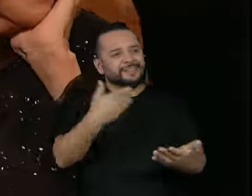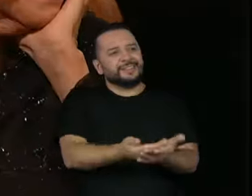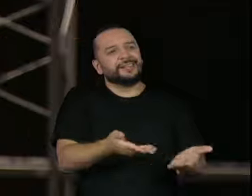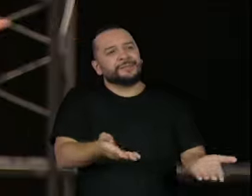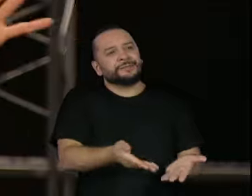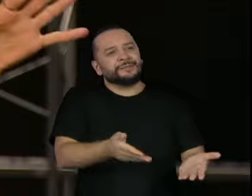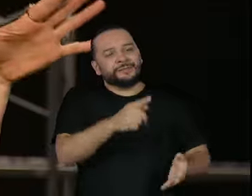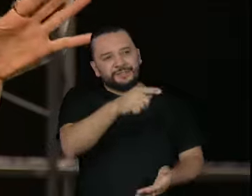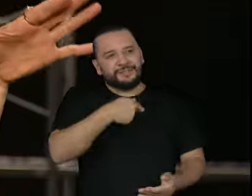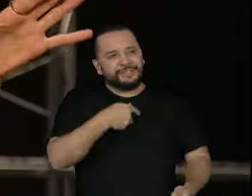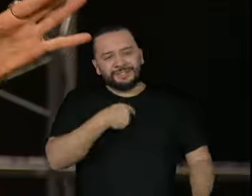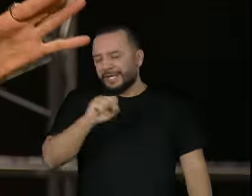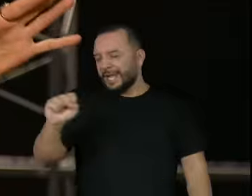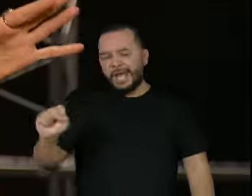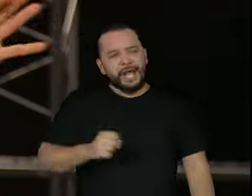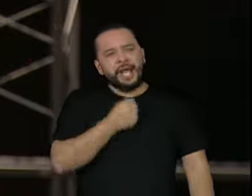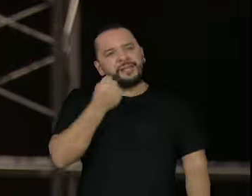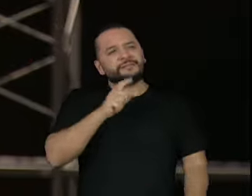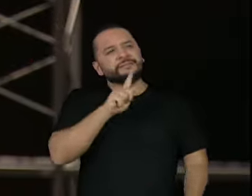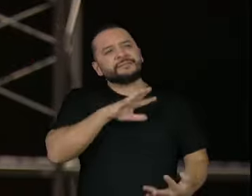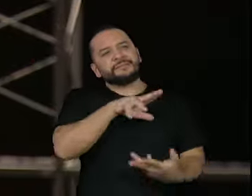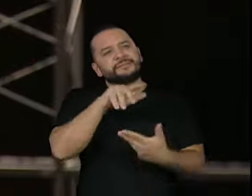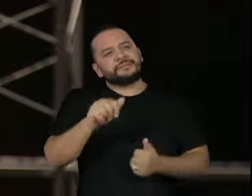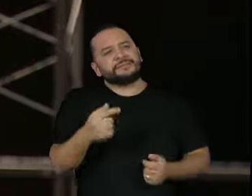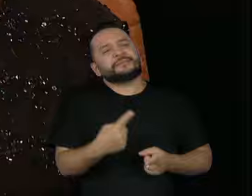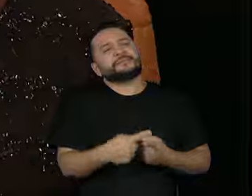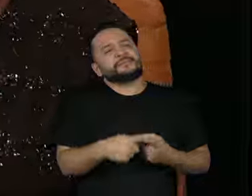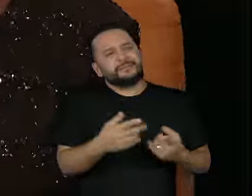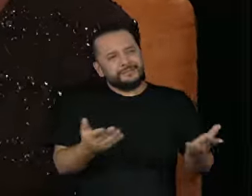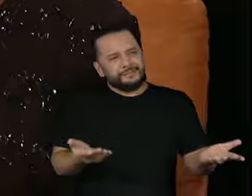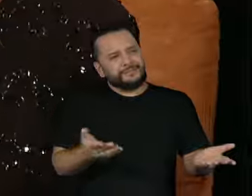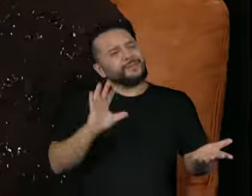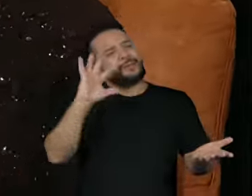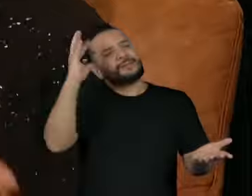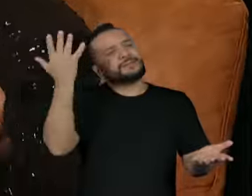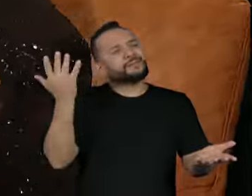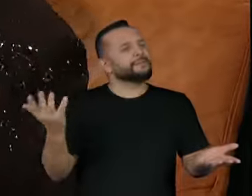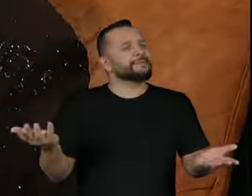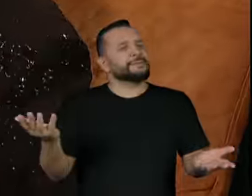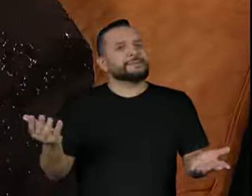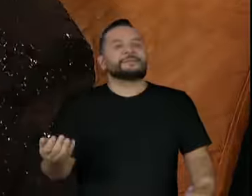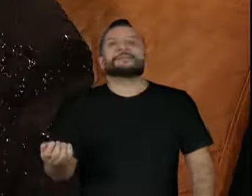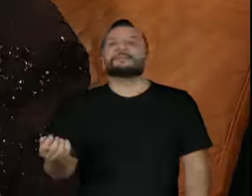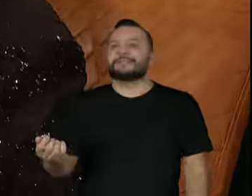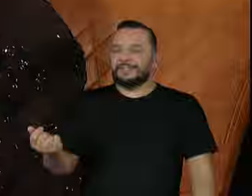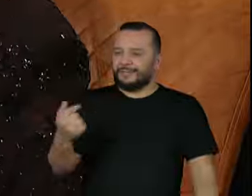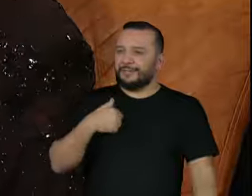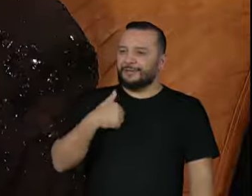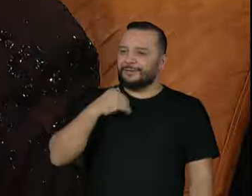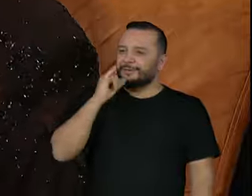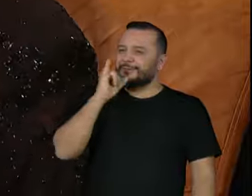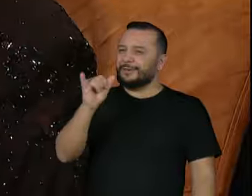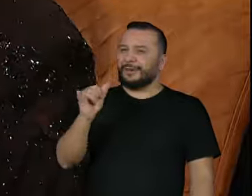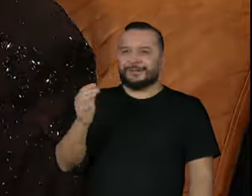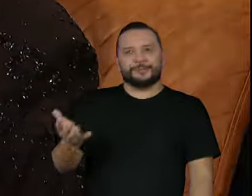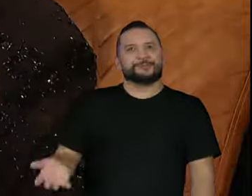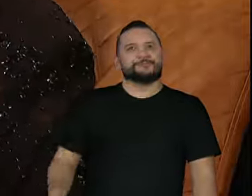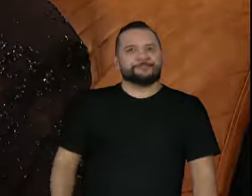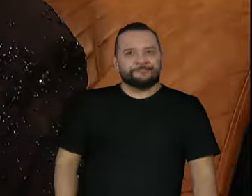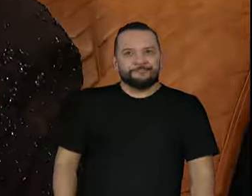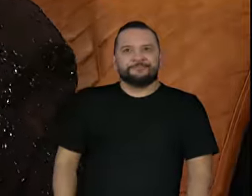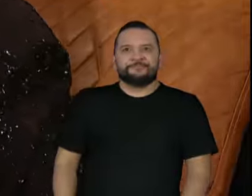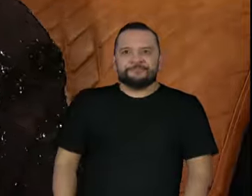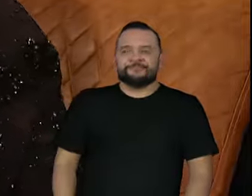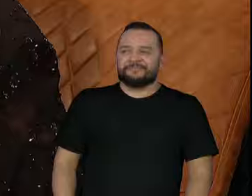você tem raiva de geografia por causa desse professor. O que é que aconteceu, hein, Claudete? Olha, eu falo cada coisa, né, que